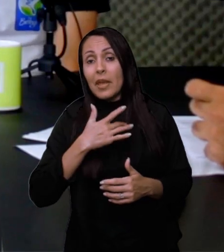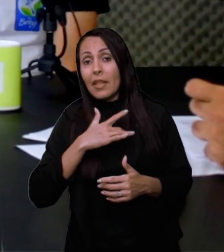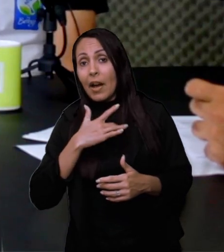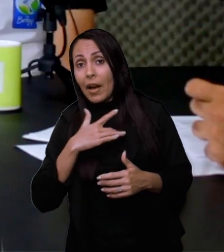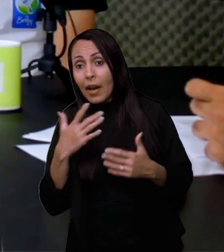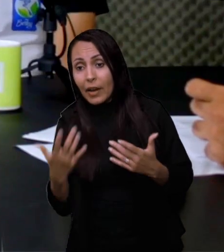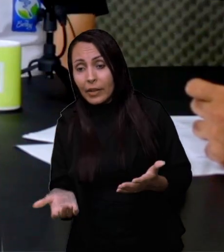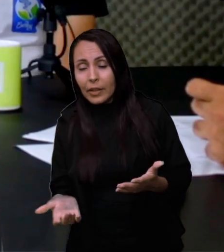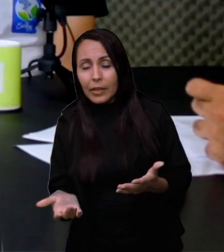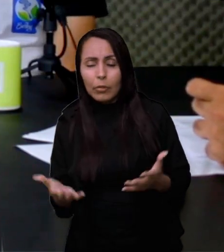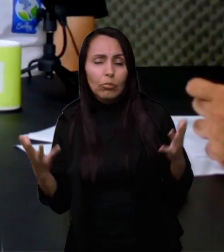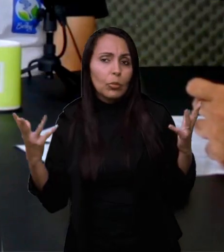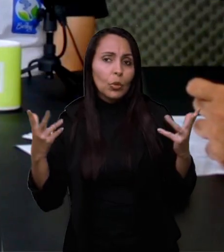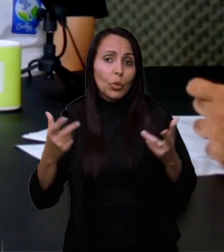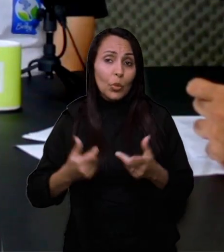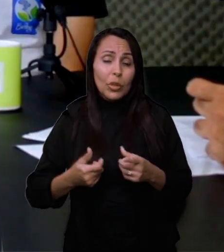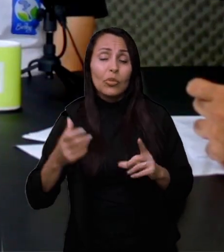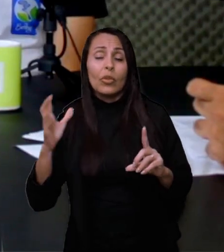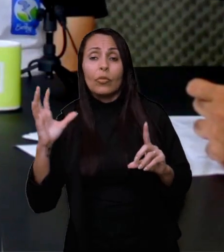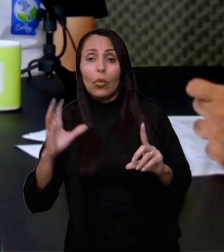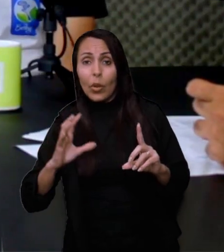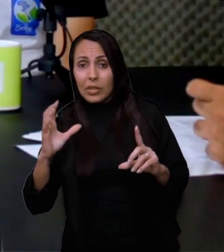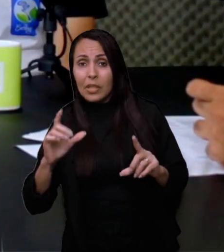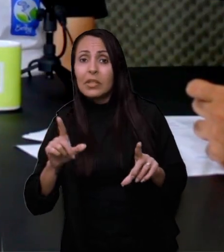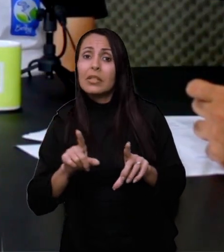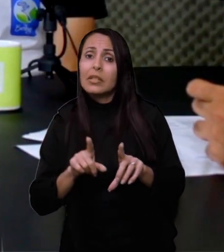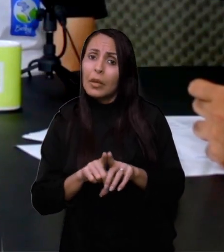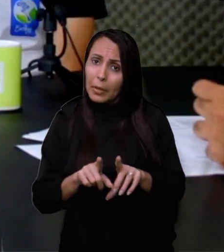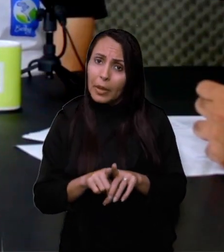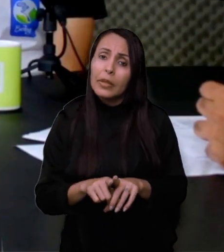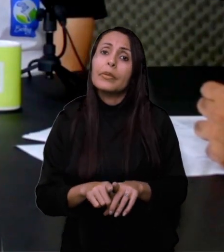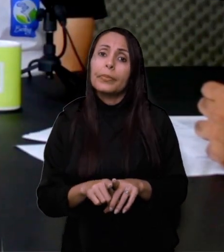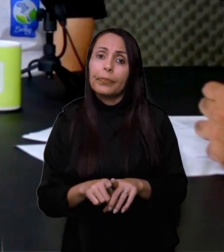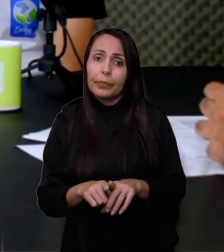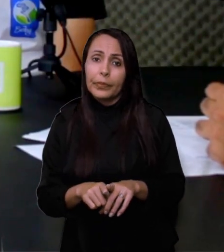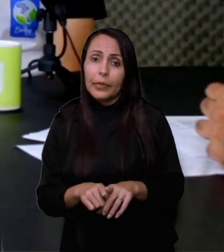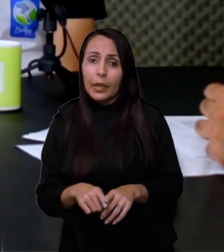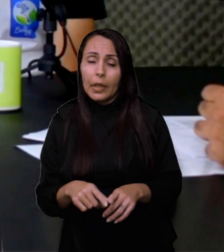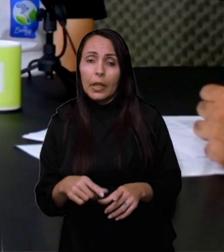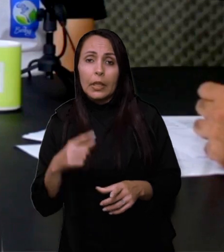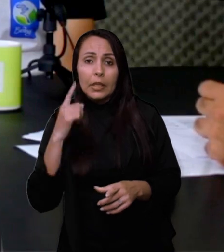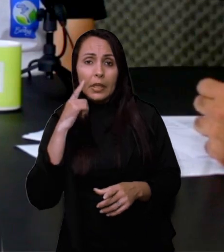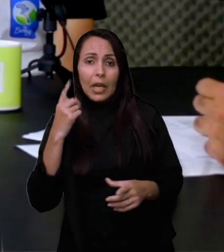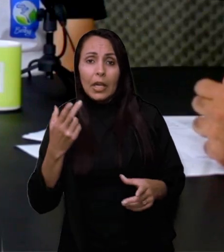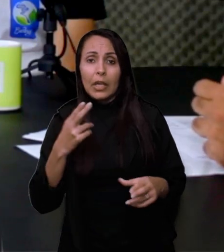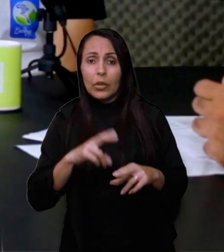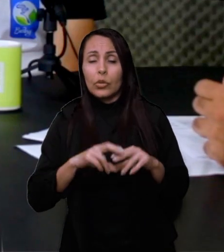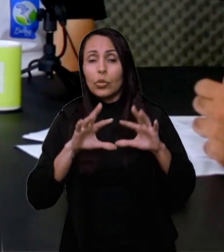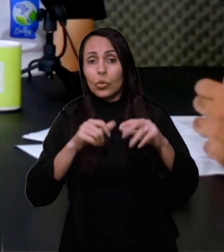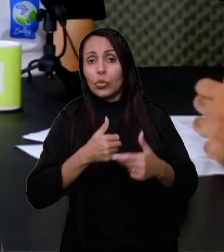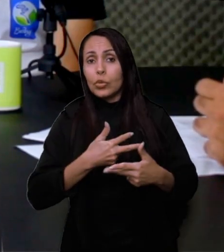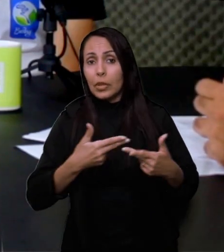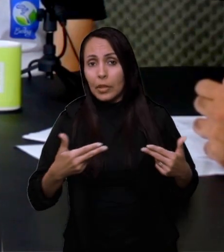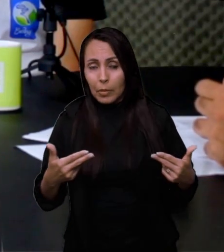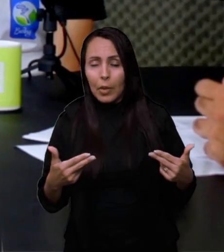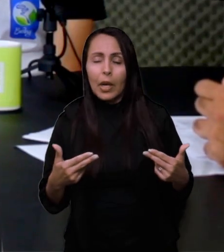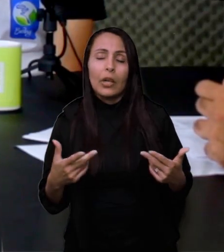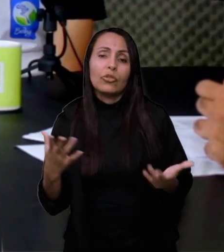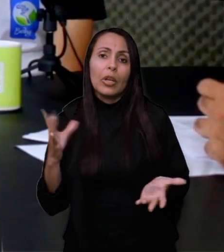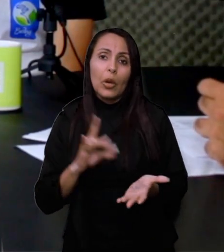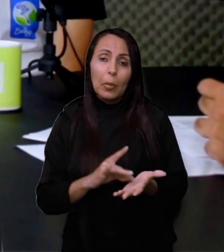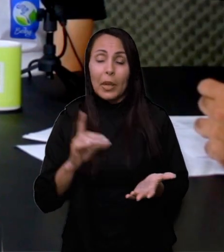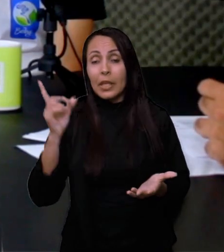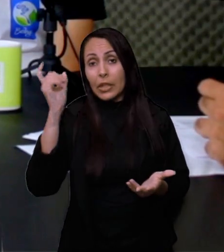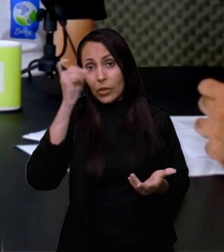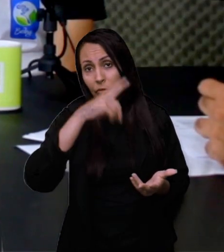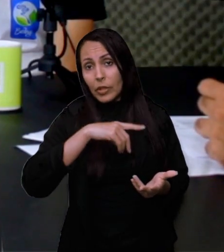Então, eu acho que tudo isso influencia muito nas comunidades dos animais que viviam ali. Então, realmente é muito difícil a gente